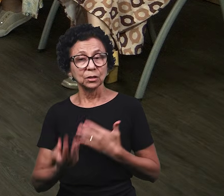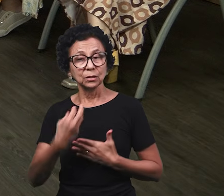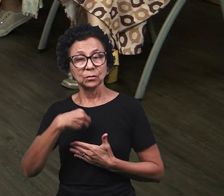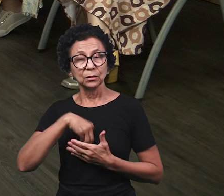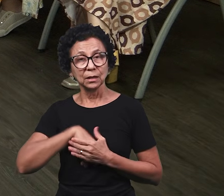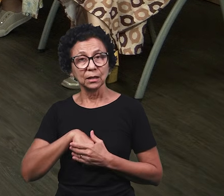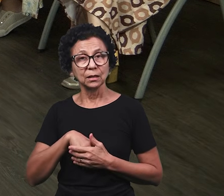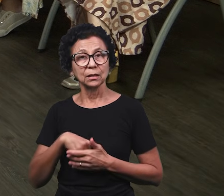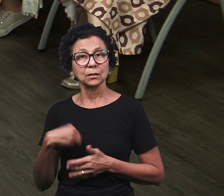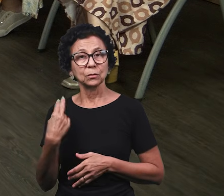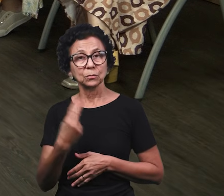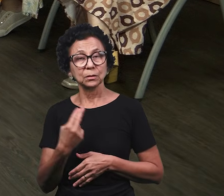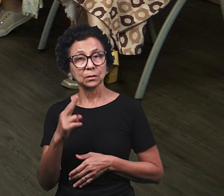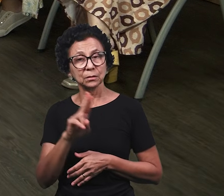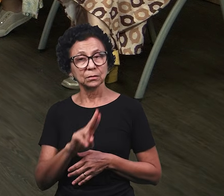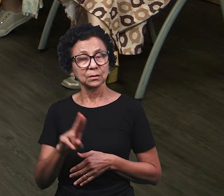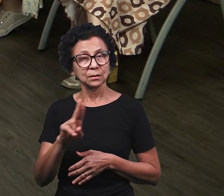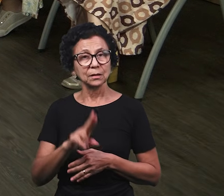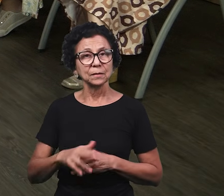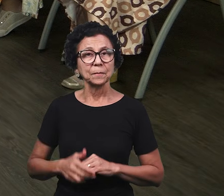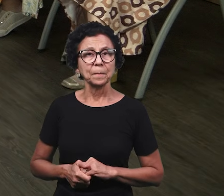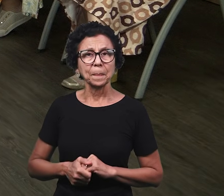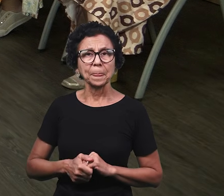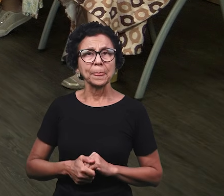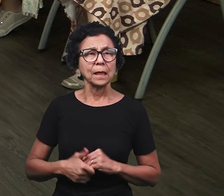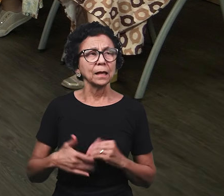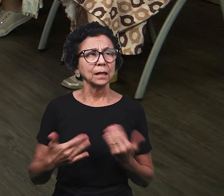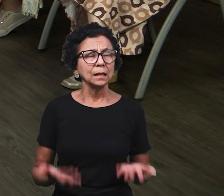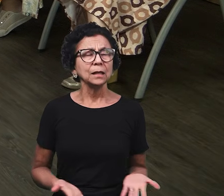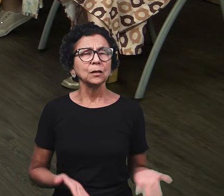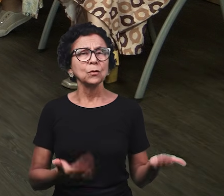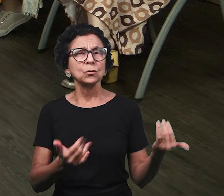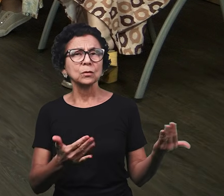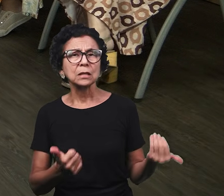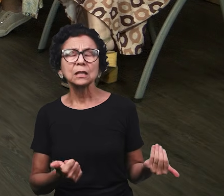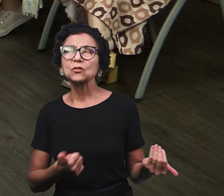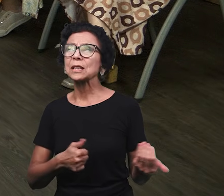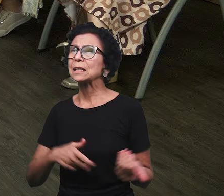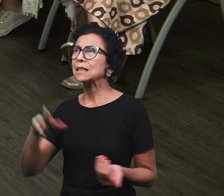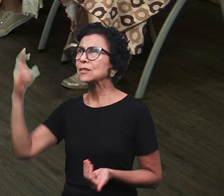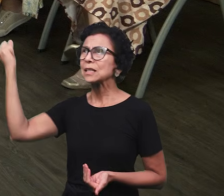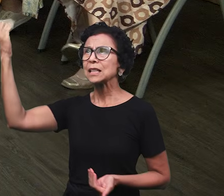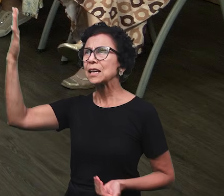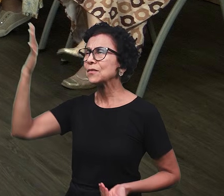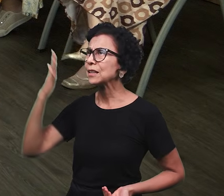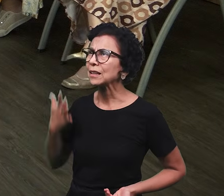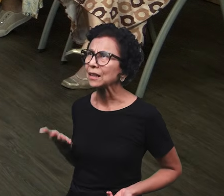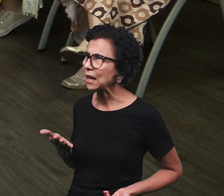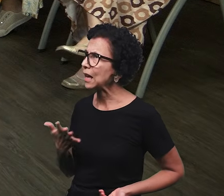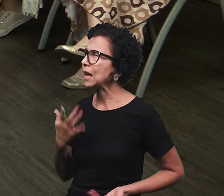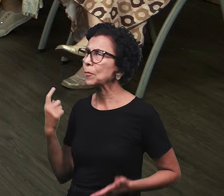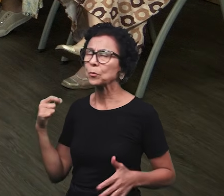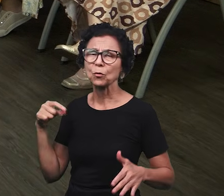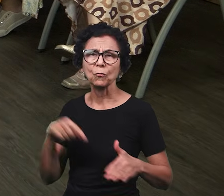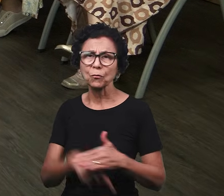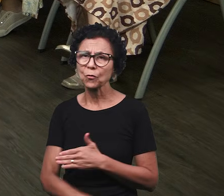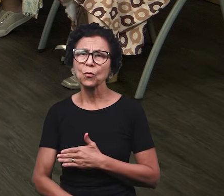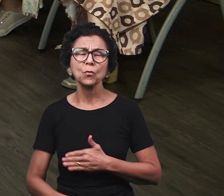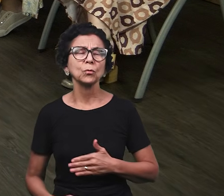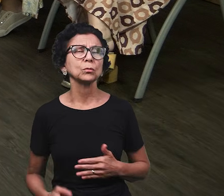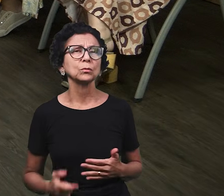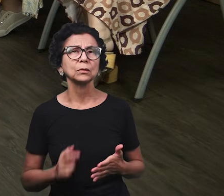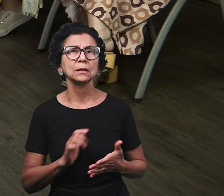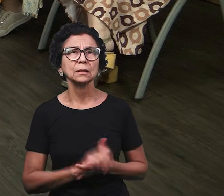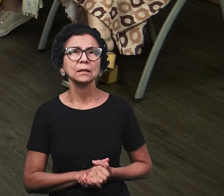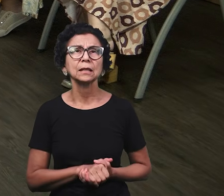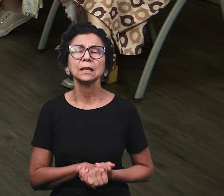Deus em nós. O jovem está esperando ter grandes oportunidades, para Deus ter que se revelar a mim de forma